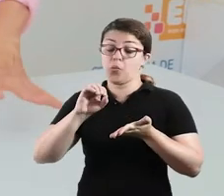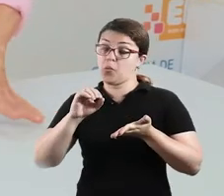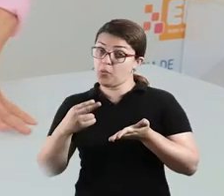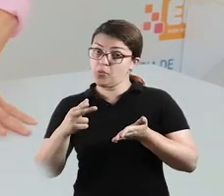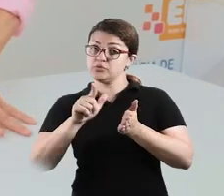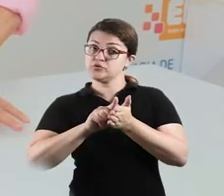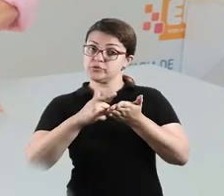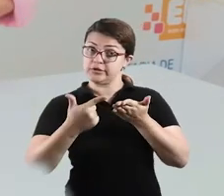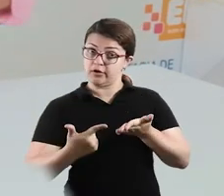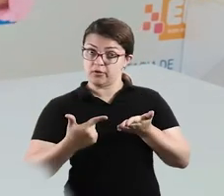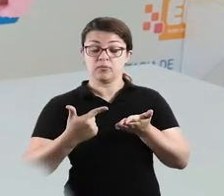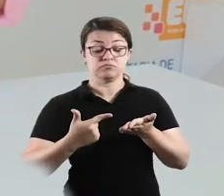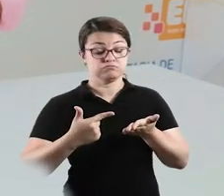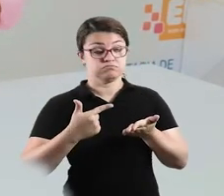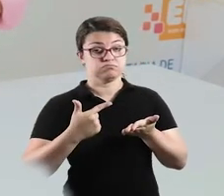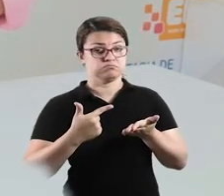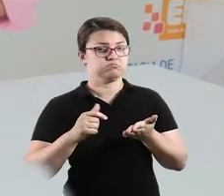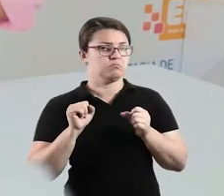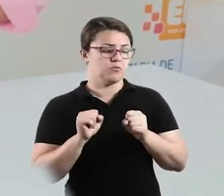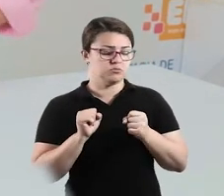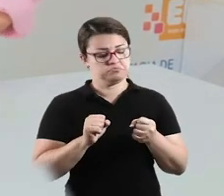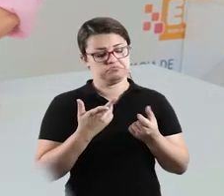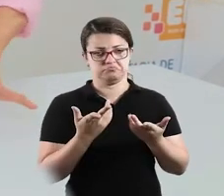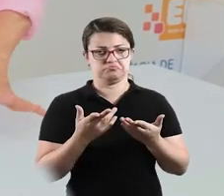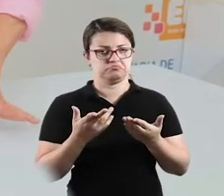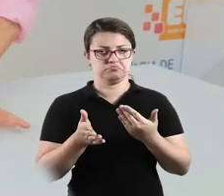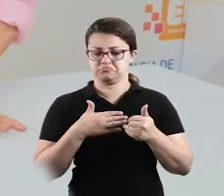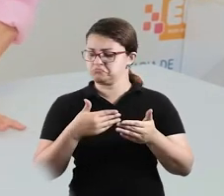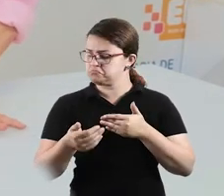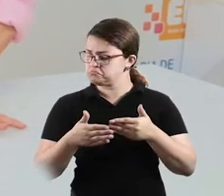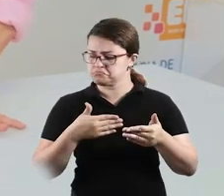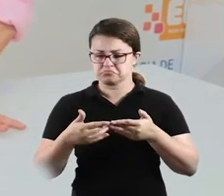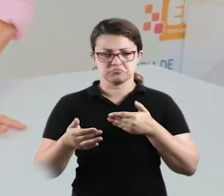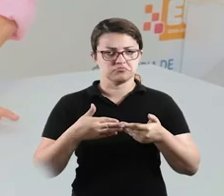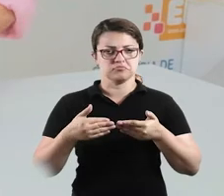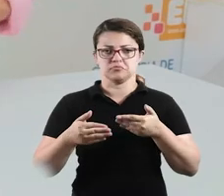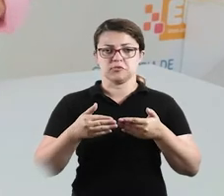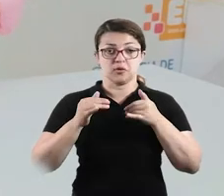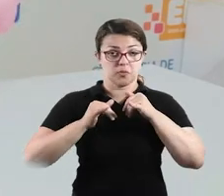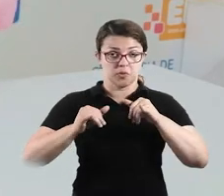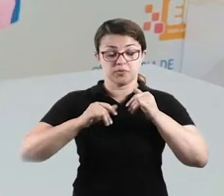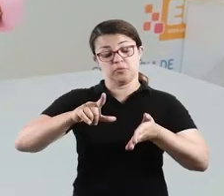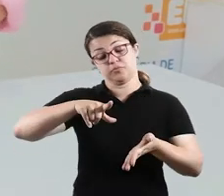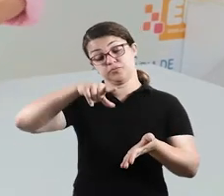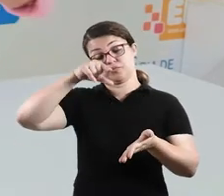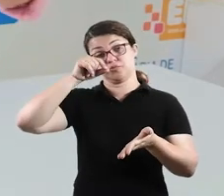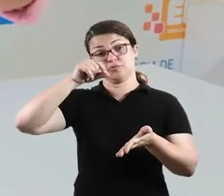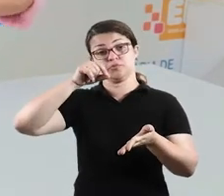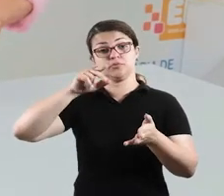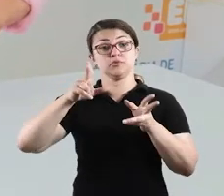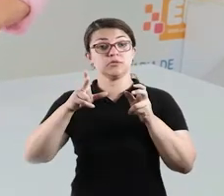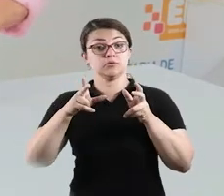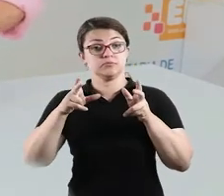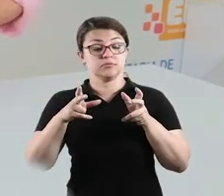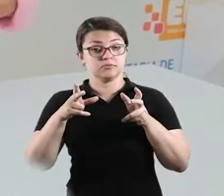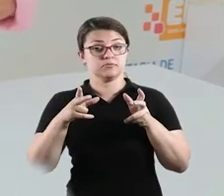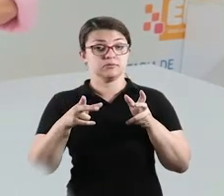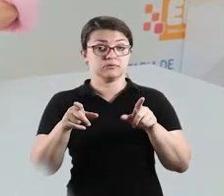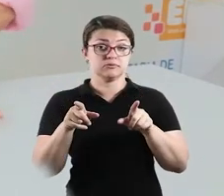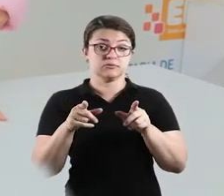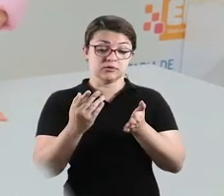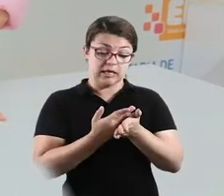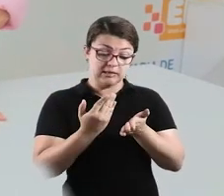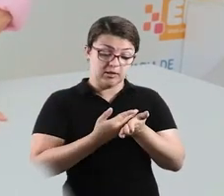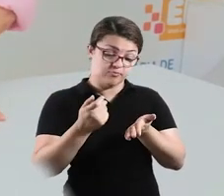casa um jornal, você pode escolher uma notícia e escrever sobre essa notícia no